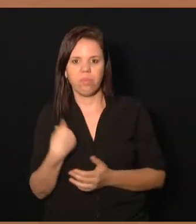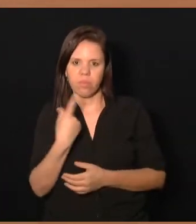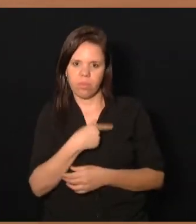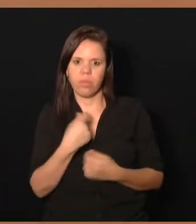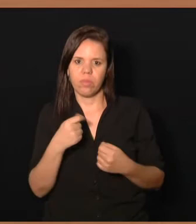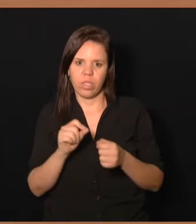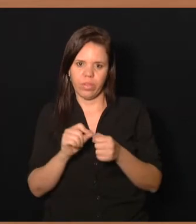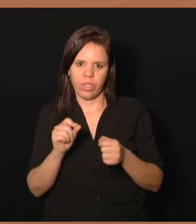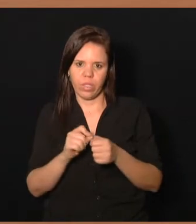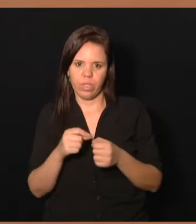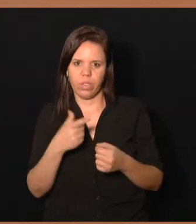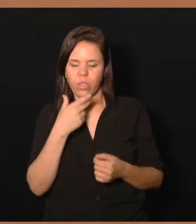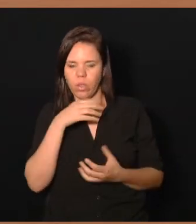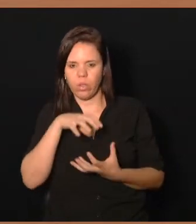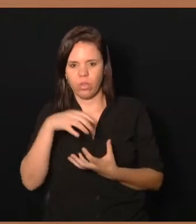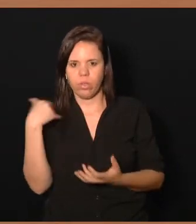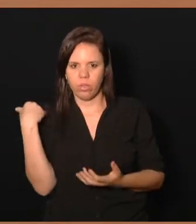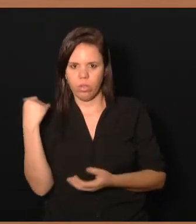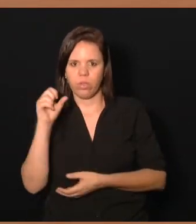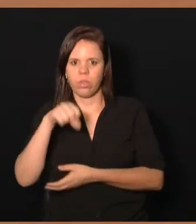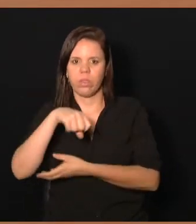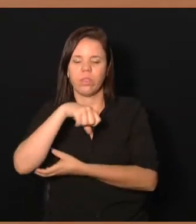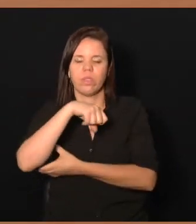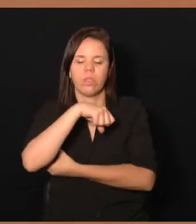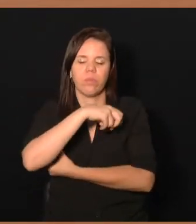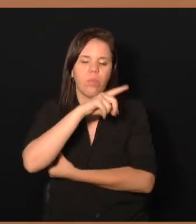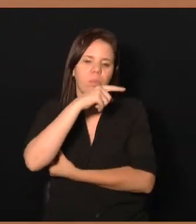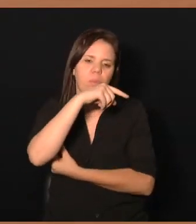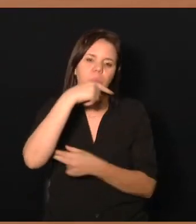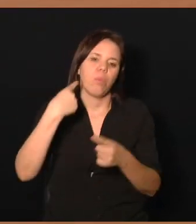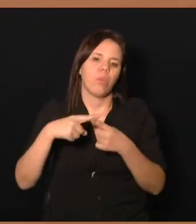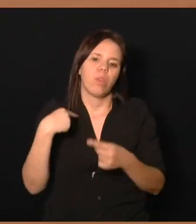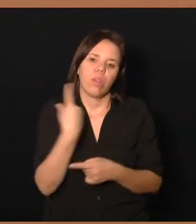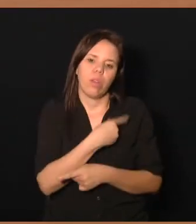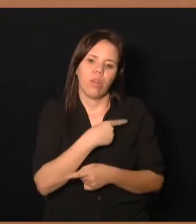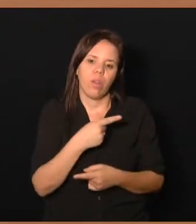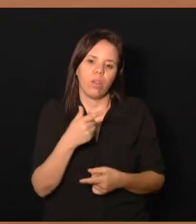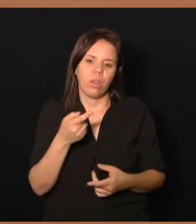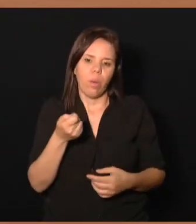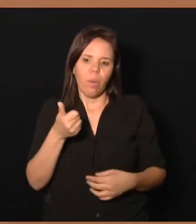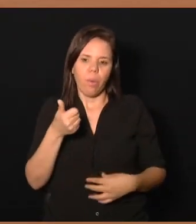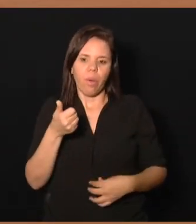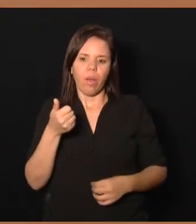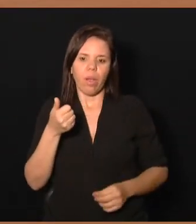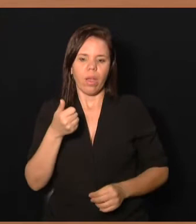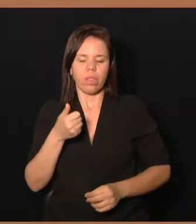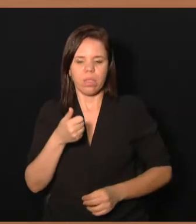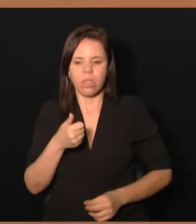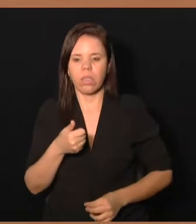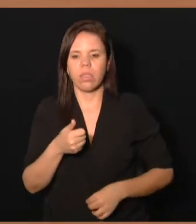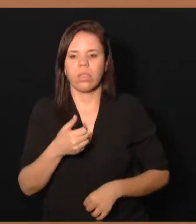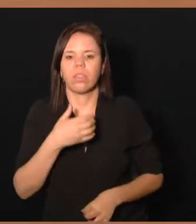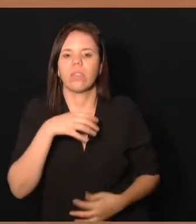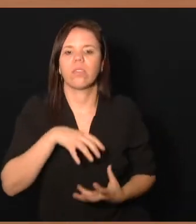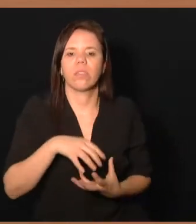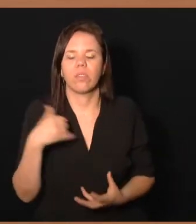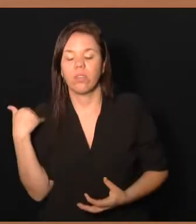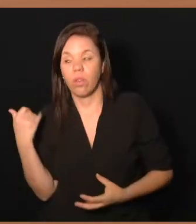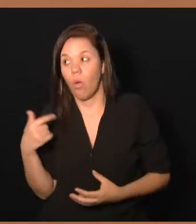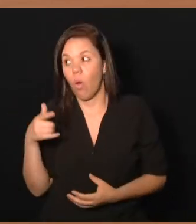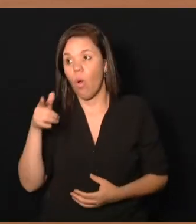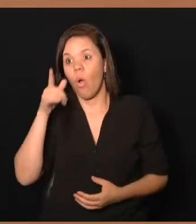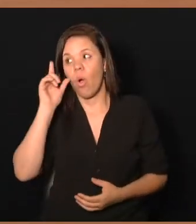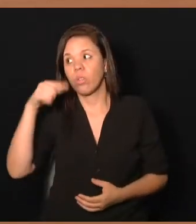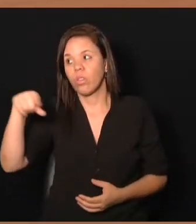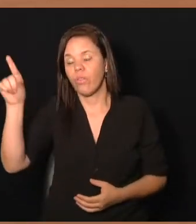fazer mais para os nossos idosos, sim. Não porque nós estamos chegando lá. Ainda ontem eu estava em Campo do Jordão e